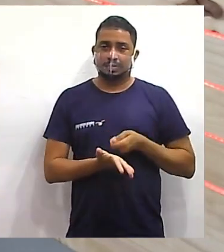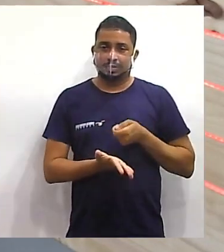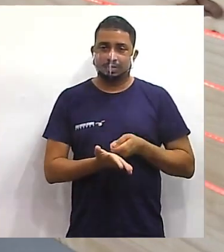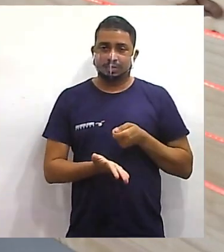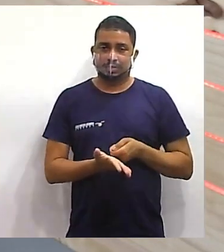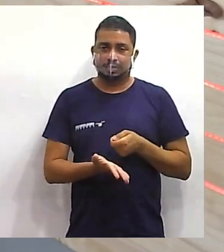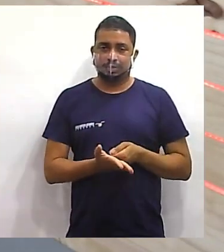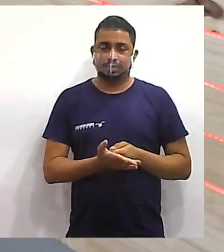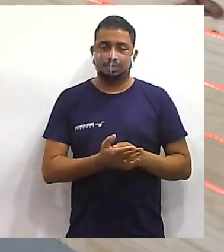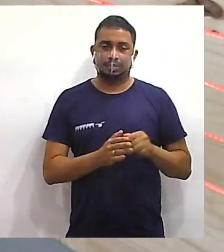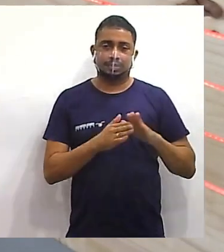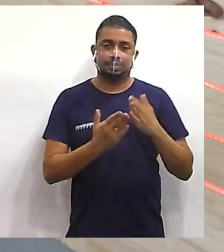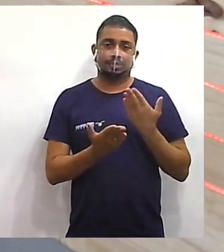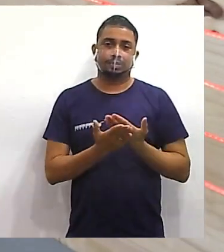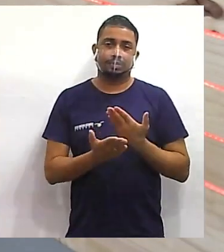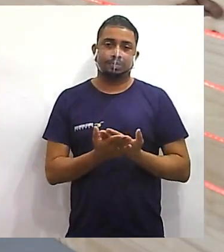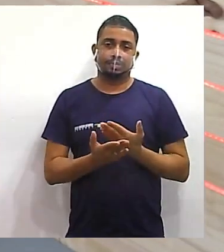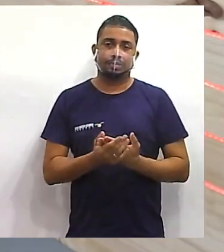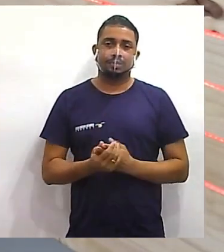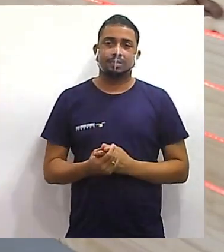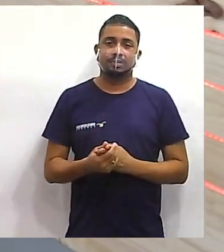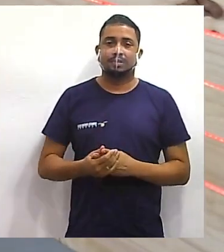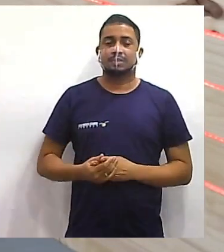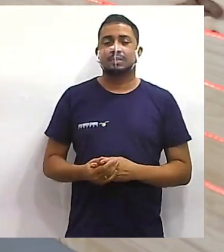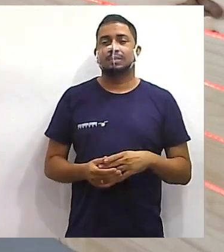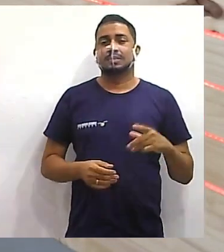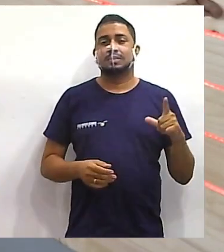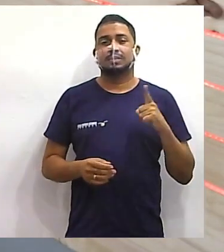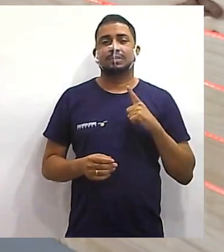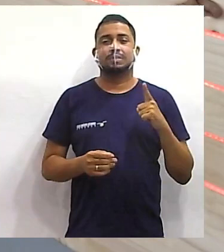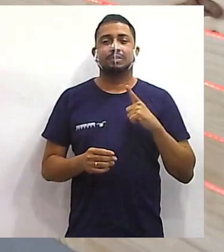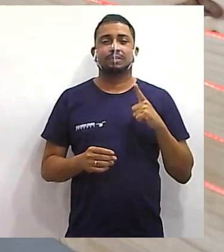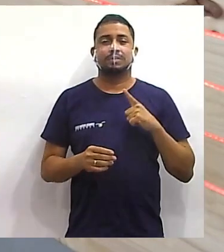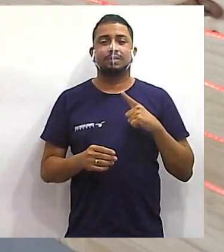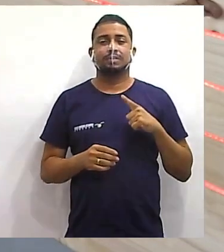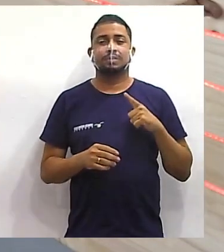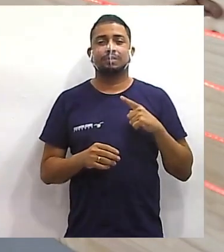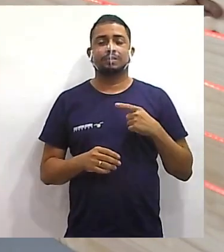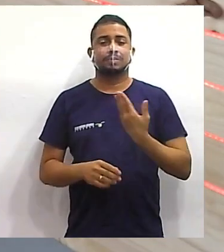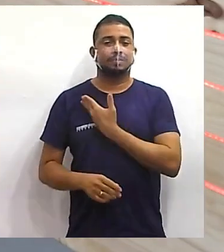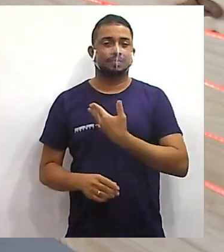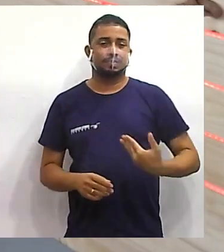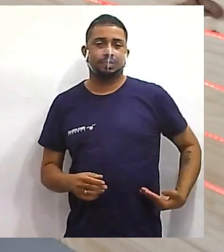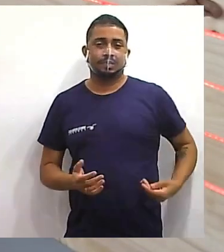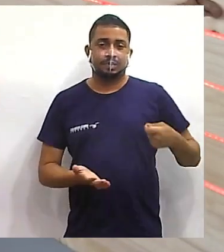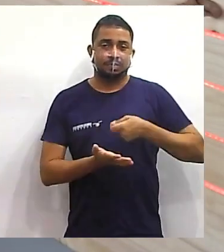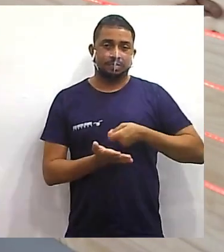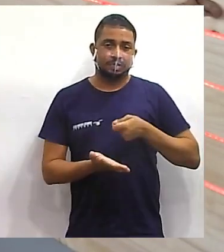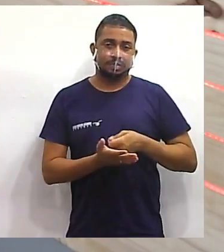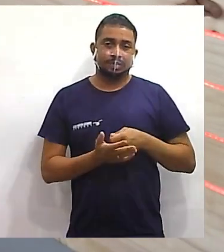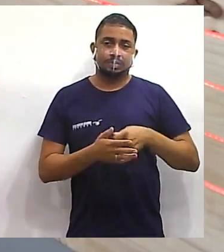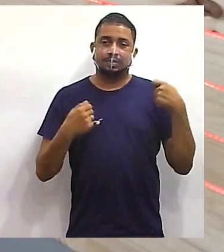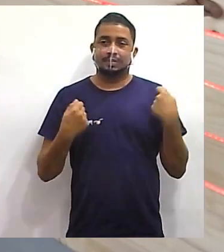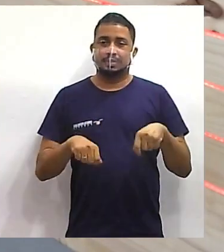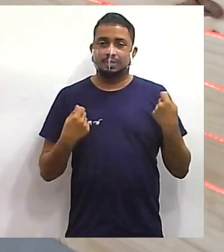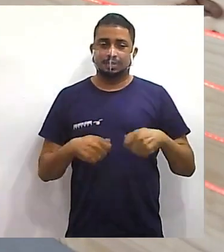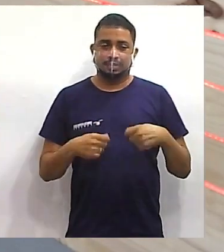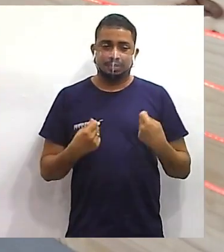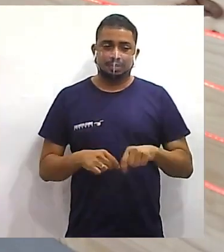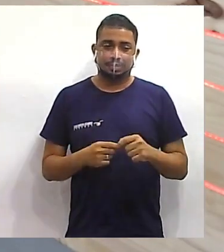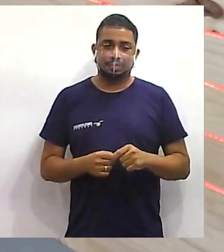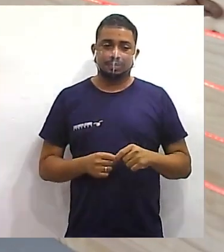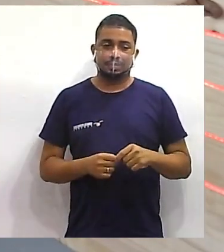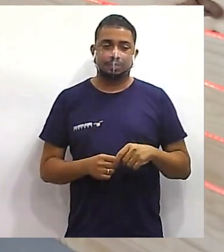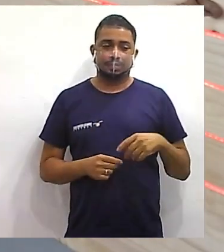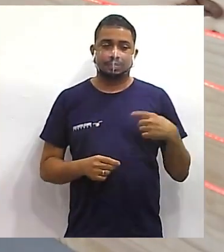obrigatório nas escolas das redes públicas, né? Ele é obrigatório, precisa ter o conselho, assim como os